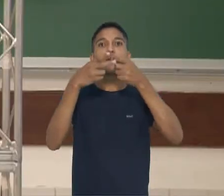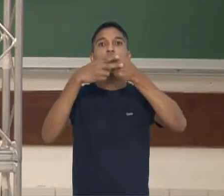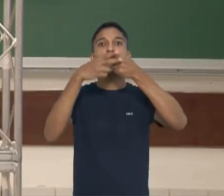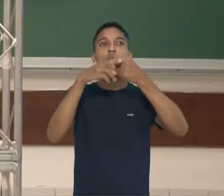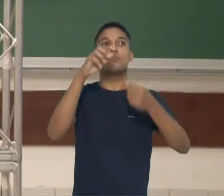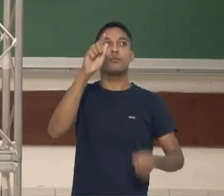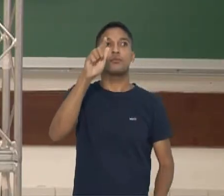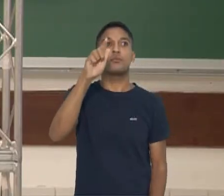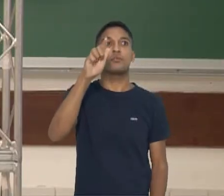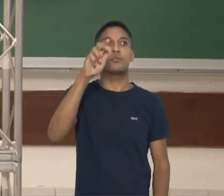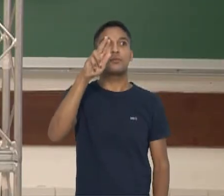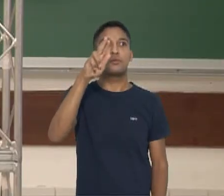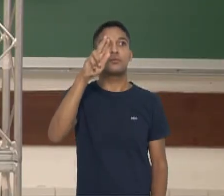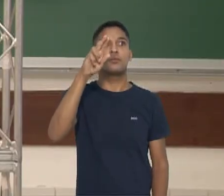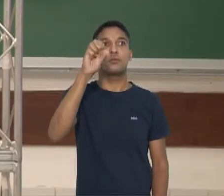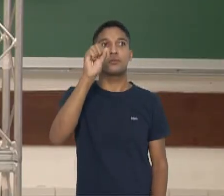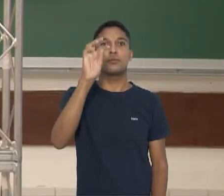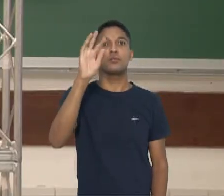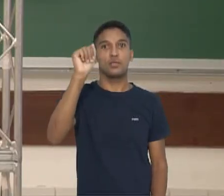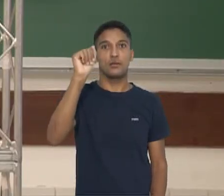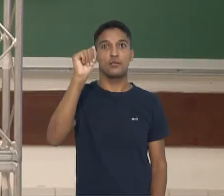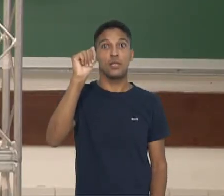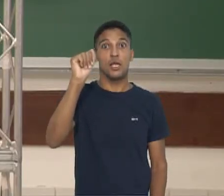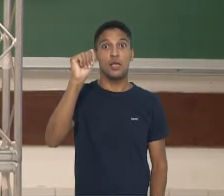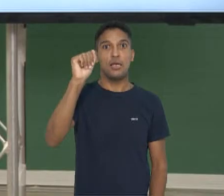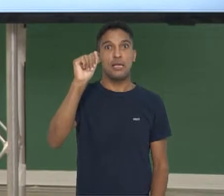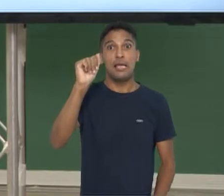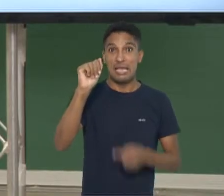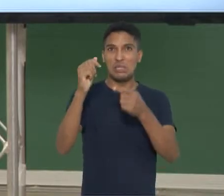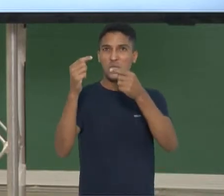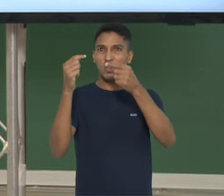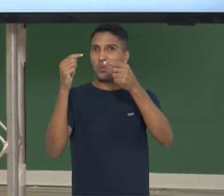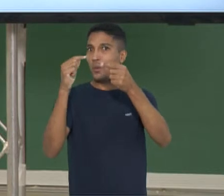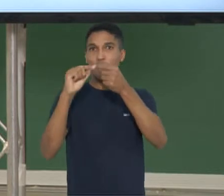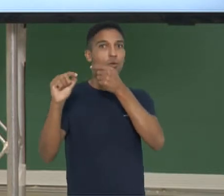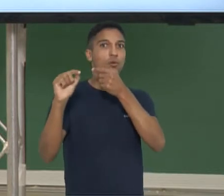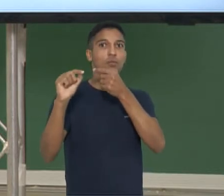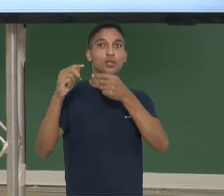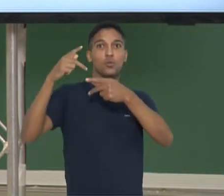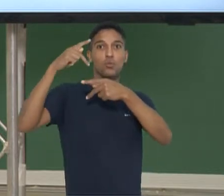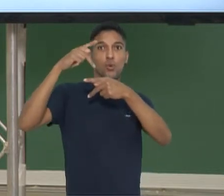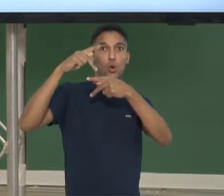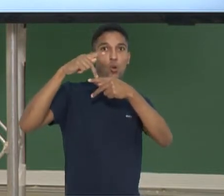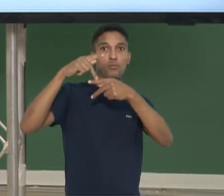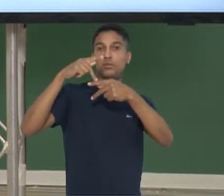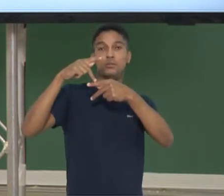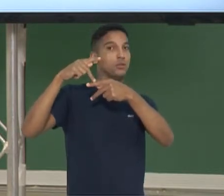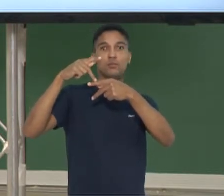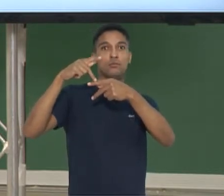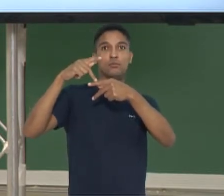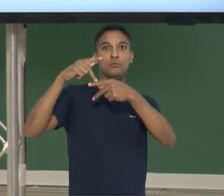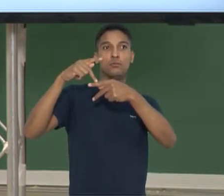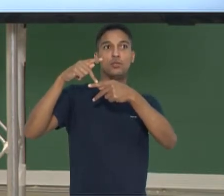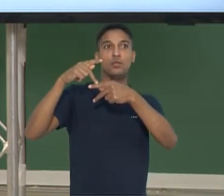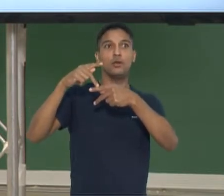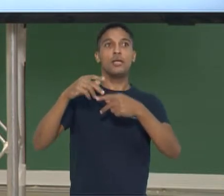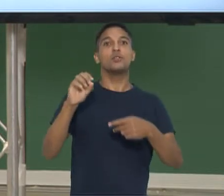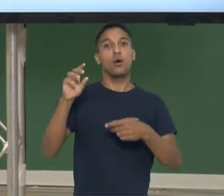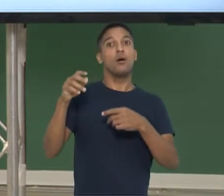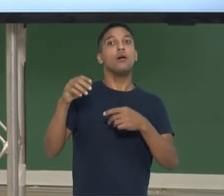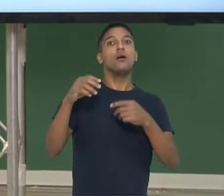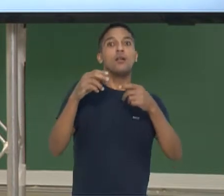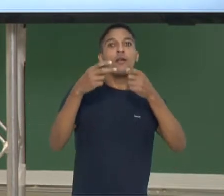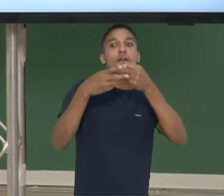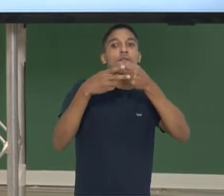vai combinar com os pronomes. Ele vai combinar com o que vem depois. Ou seja, com o